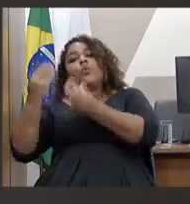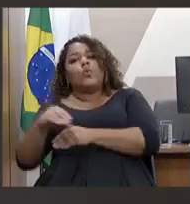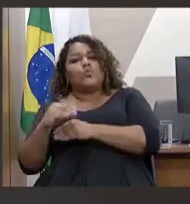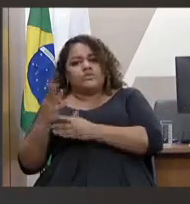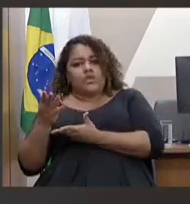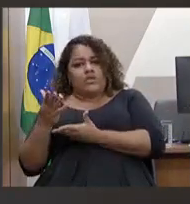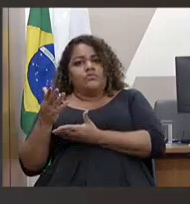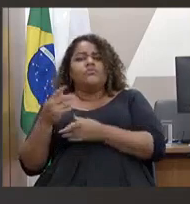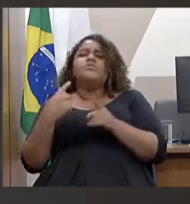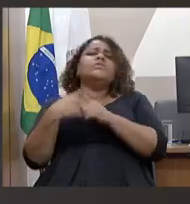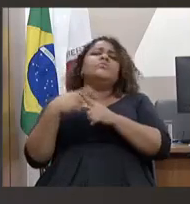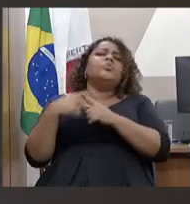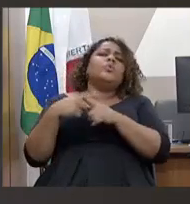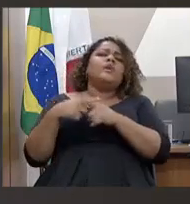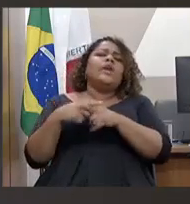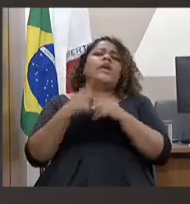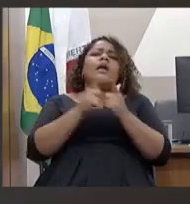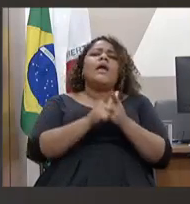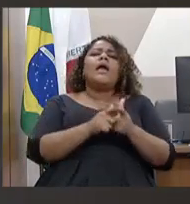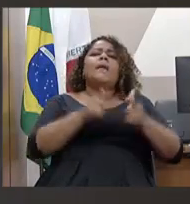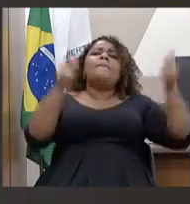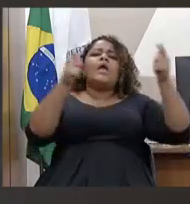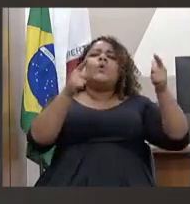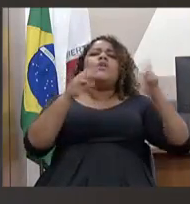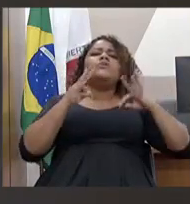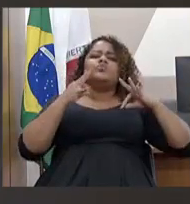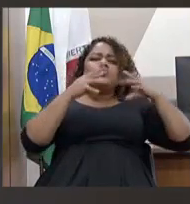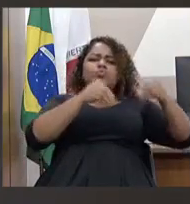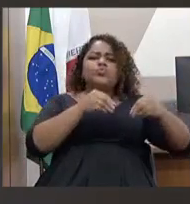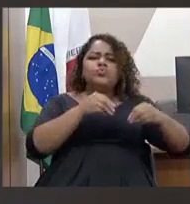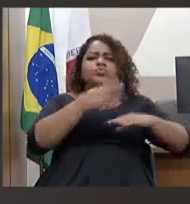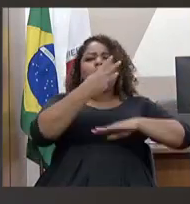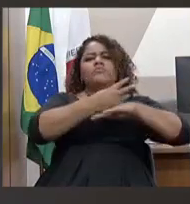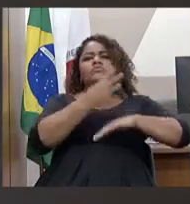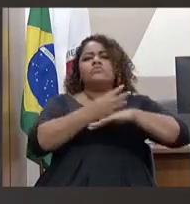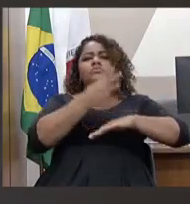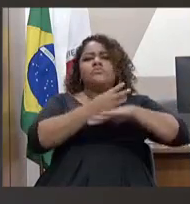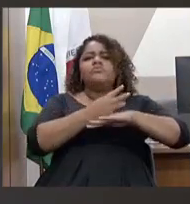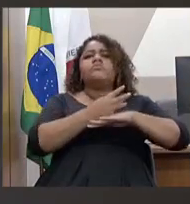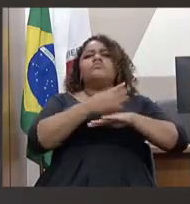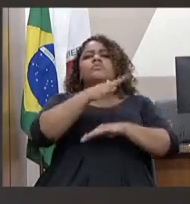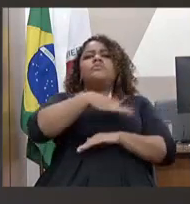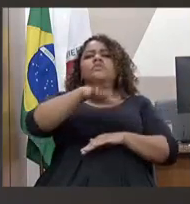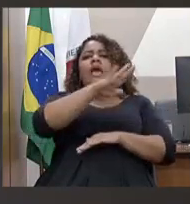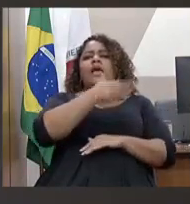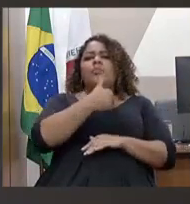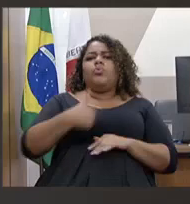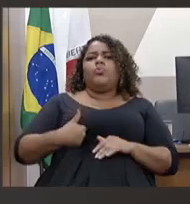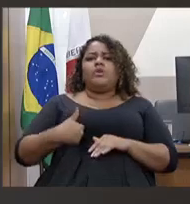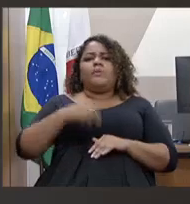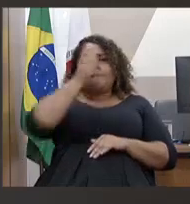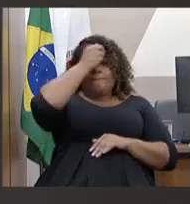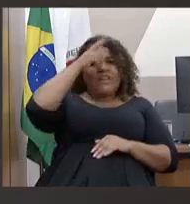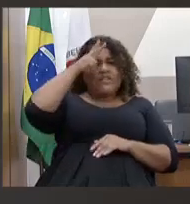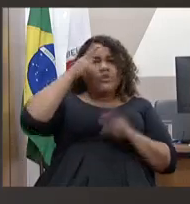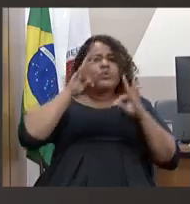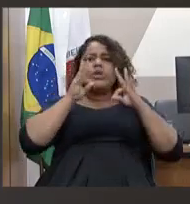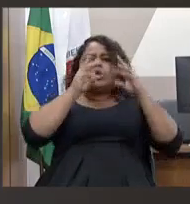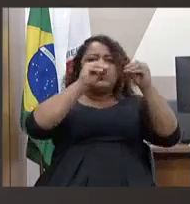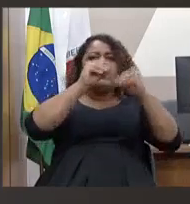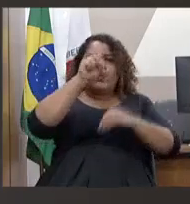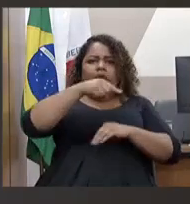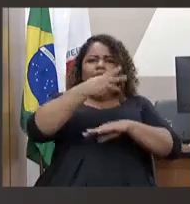são terceirizados setor de público as prefeituras são quase todos terceirizados